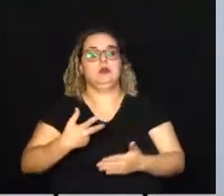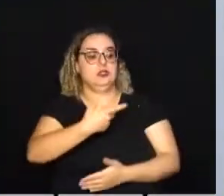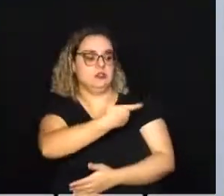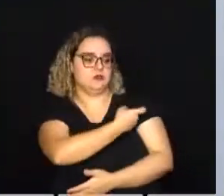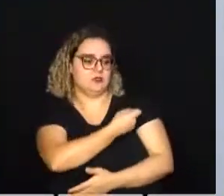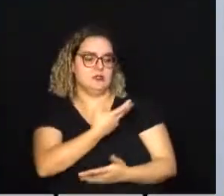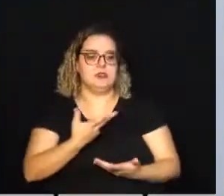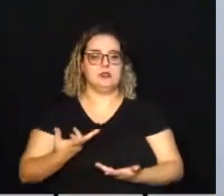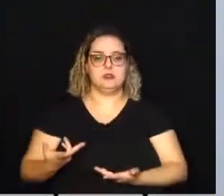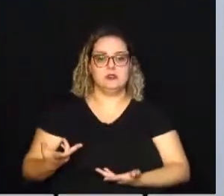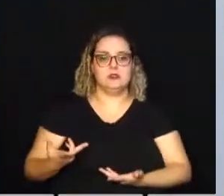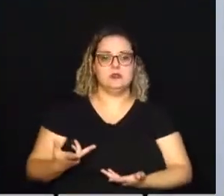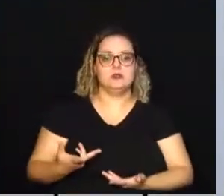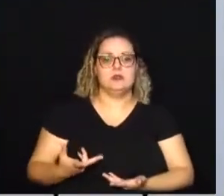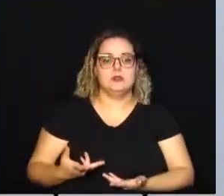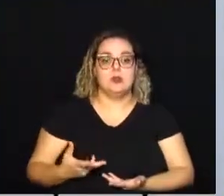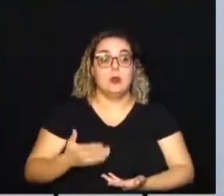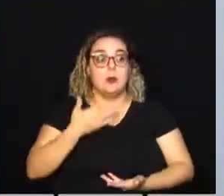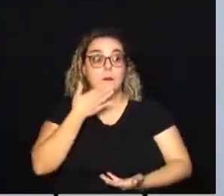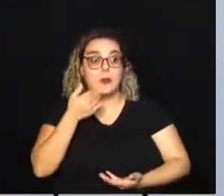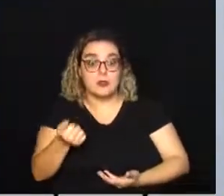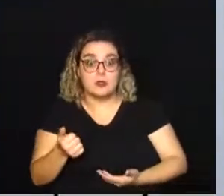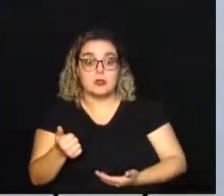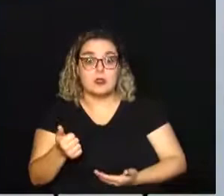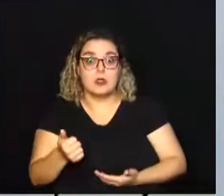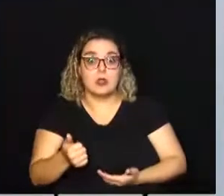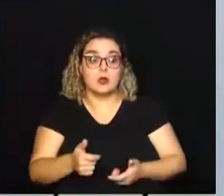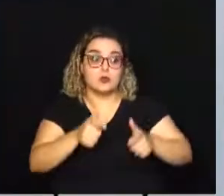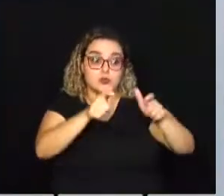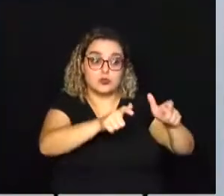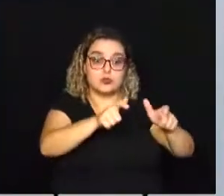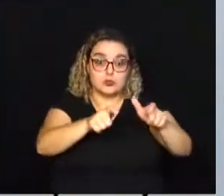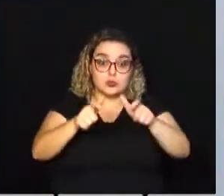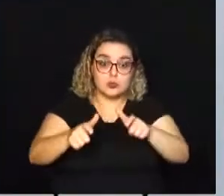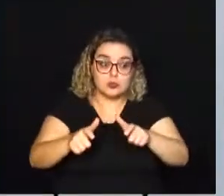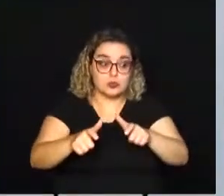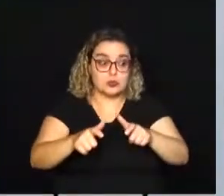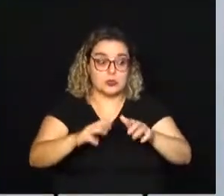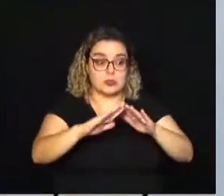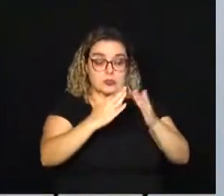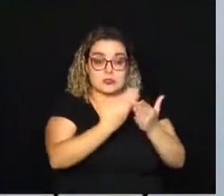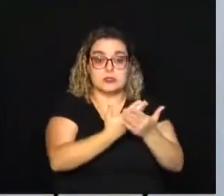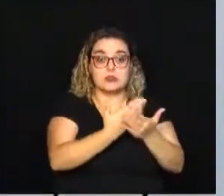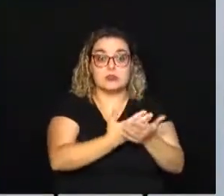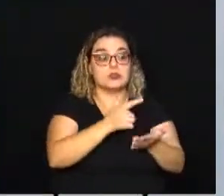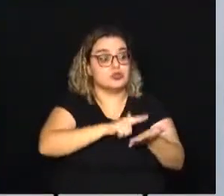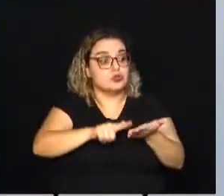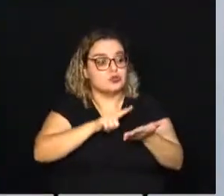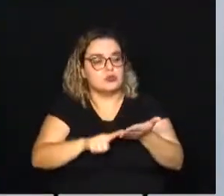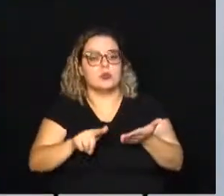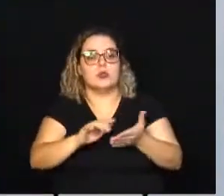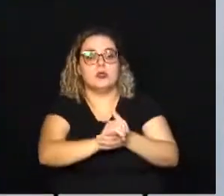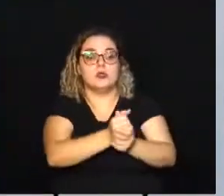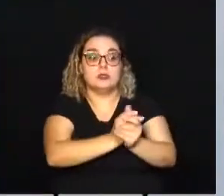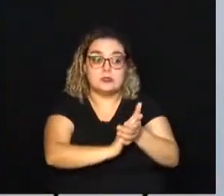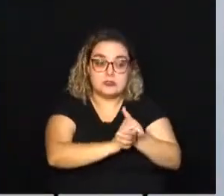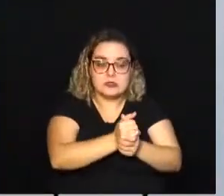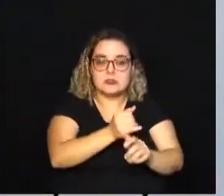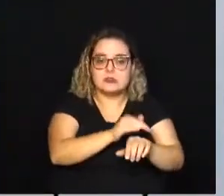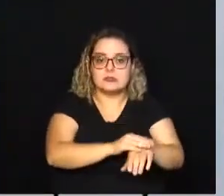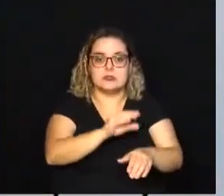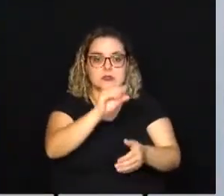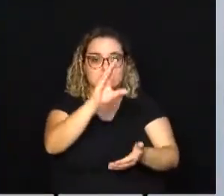as condições sanitárias das escolas para que a gente possa, no futuro mais breve possível... teve